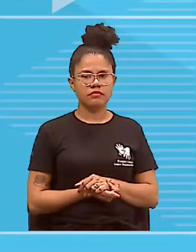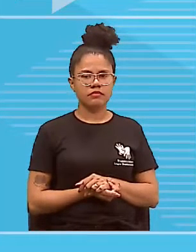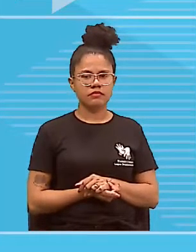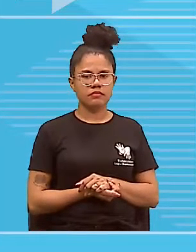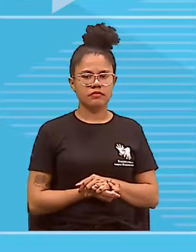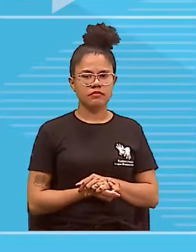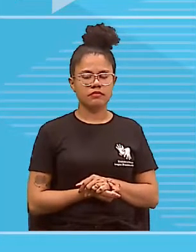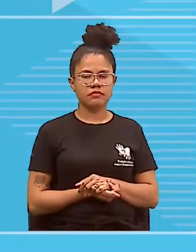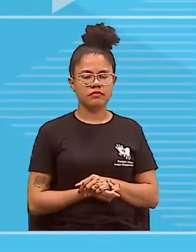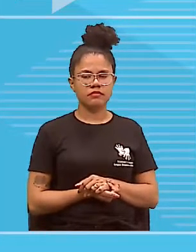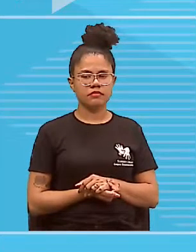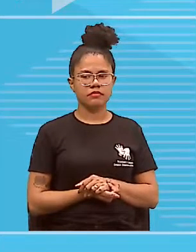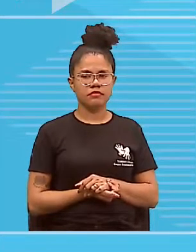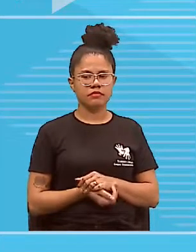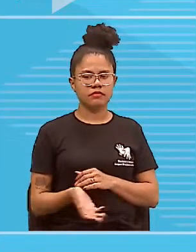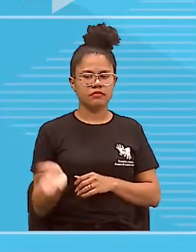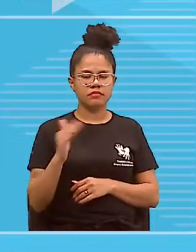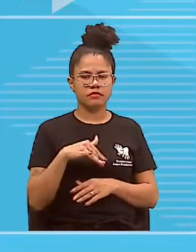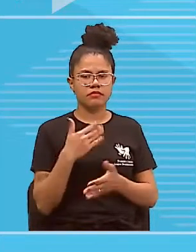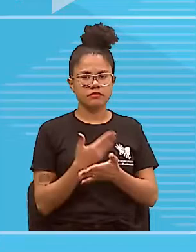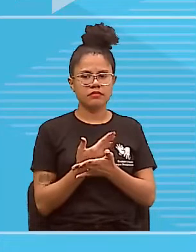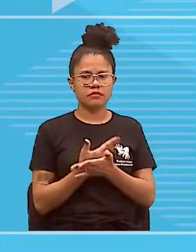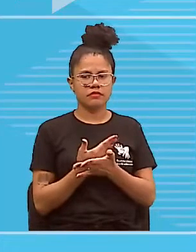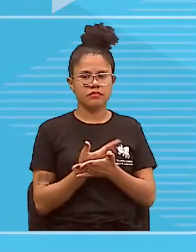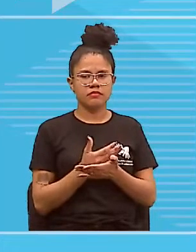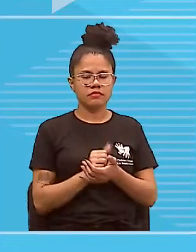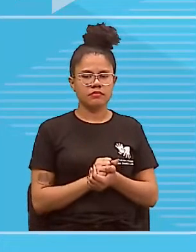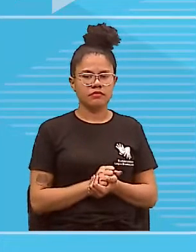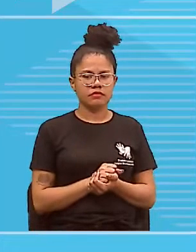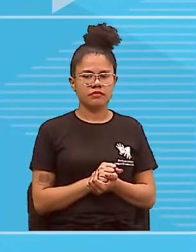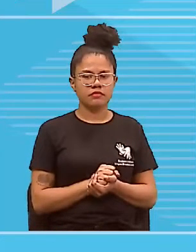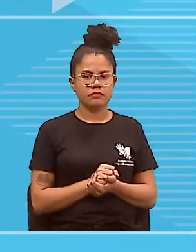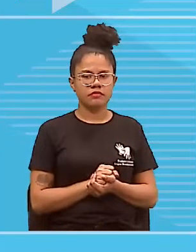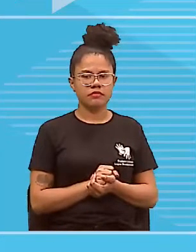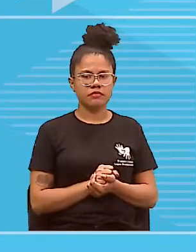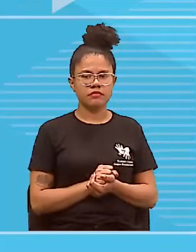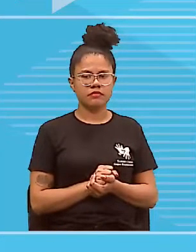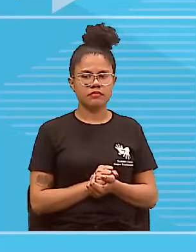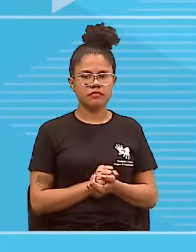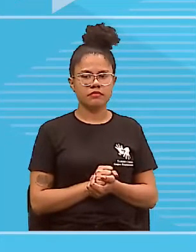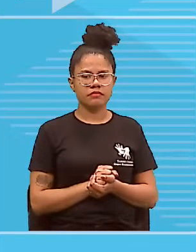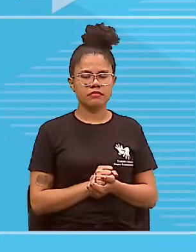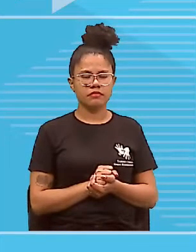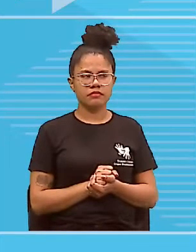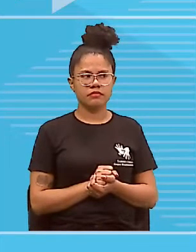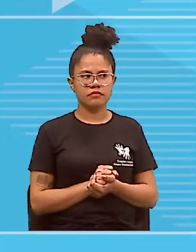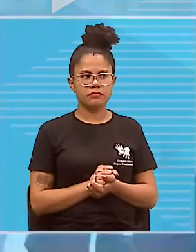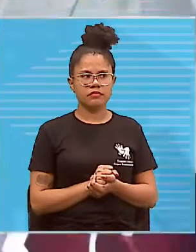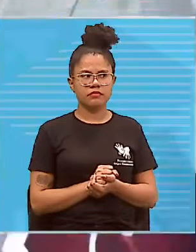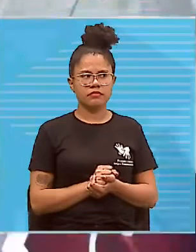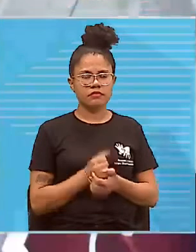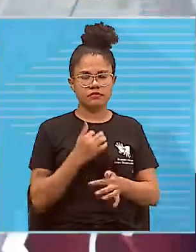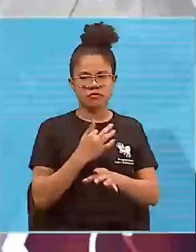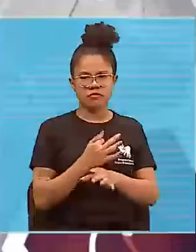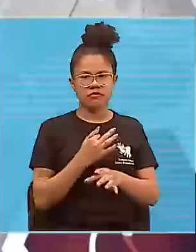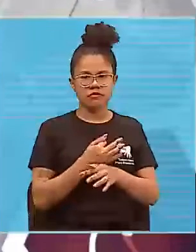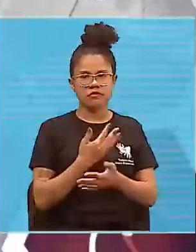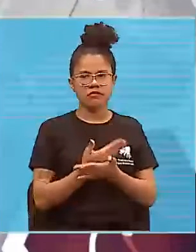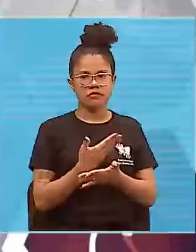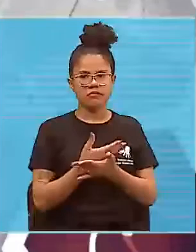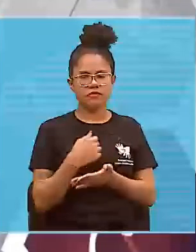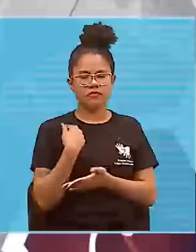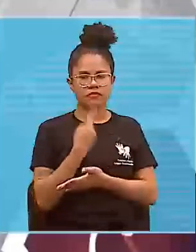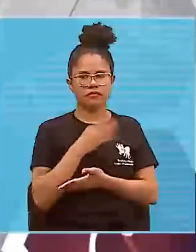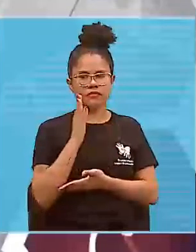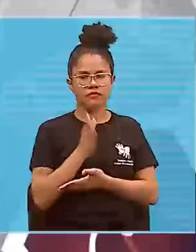Então vamos tratar agora da parte física da aula né a gente contextualizou um pouco a história